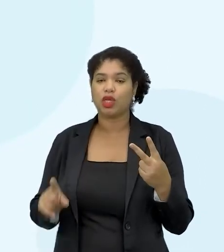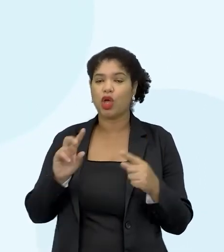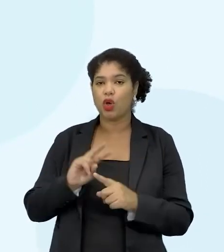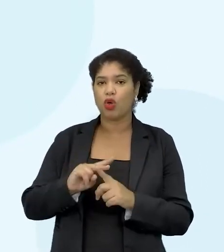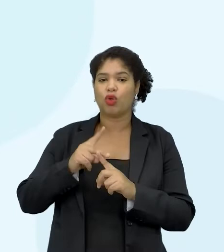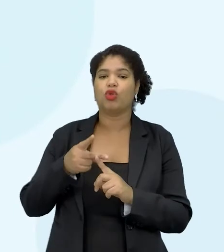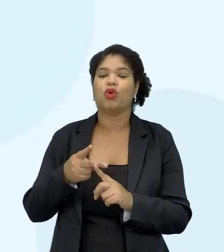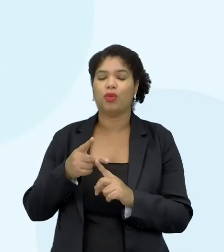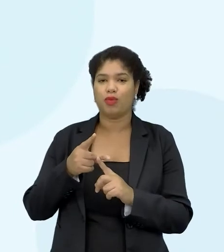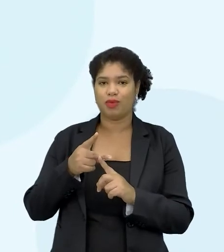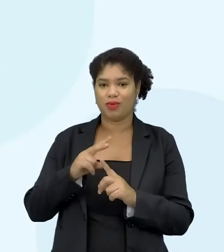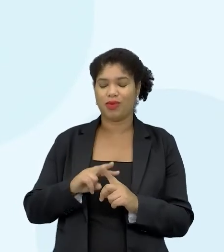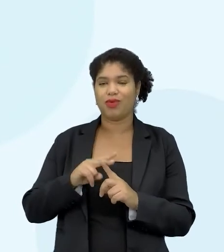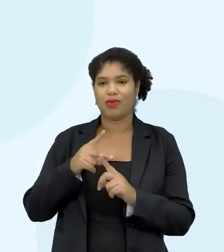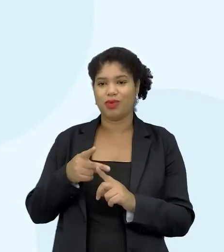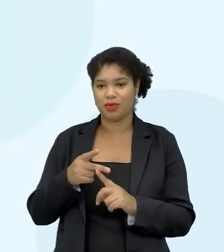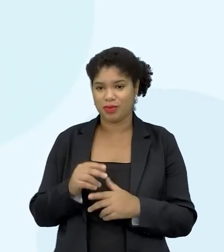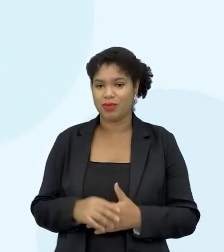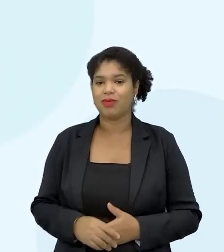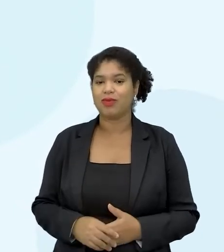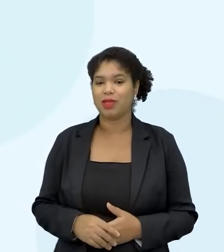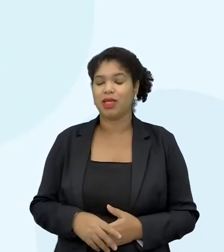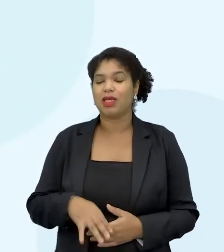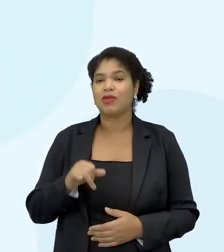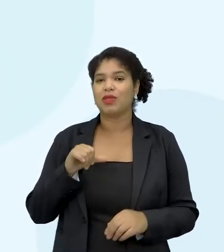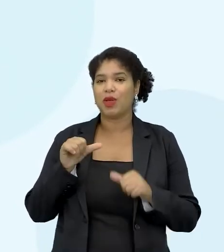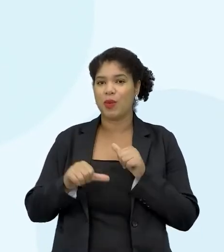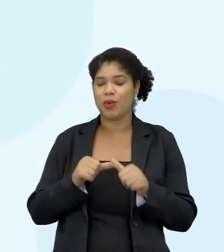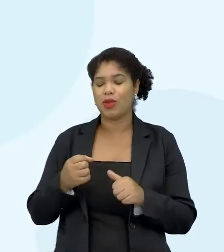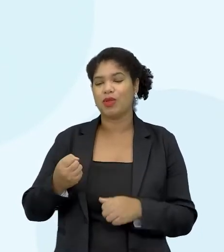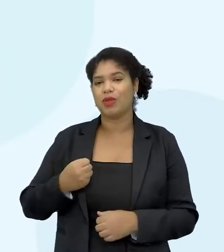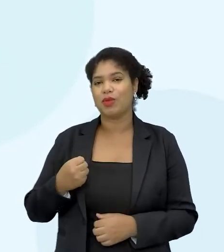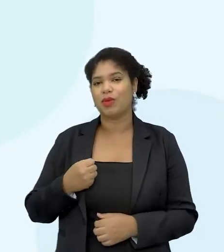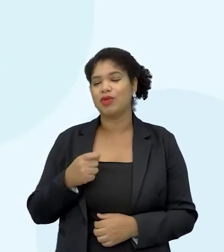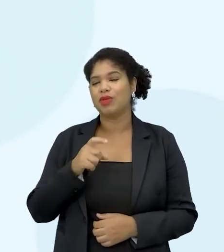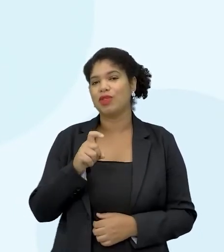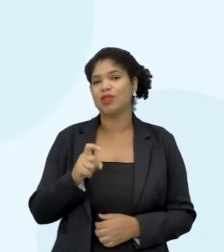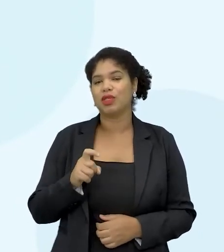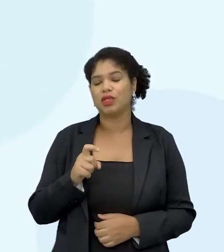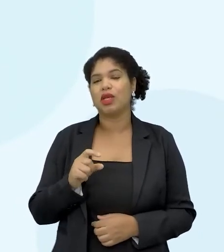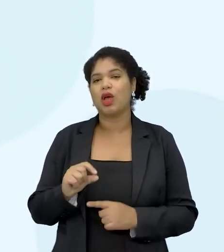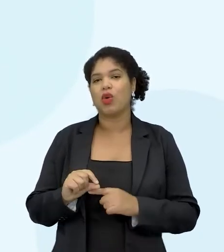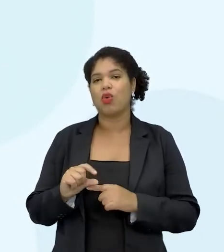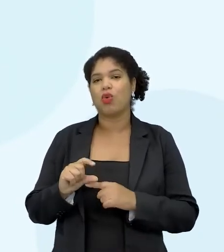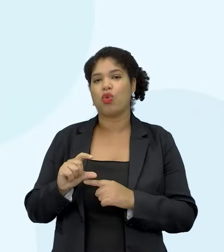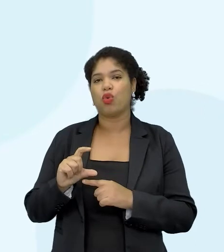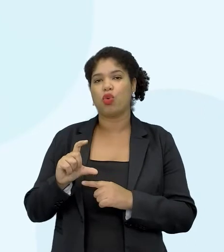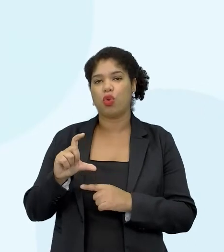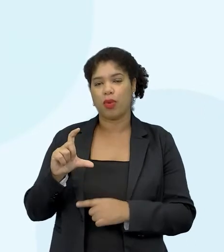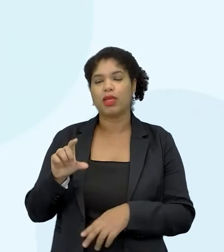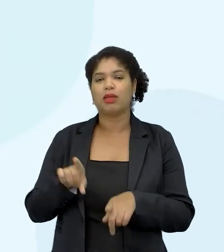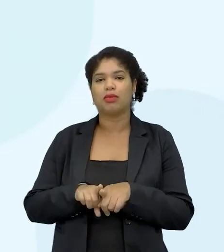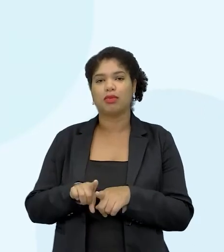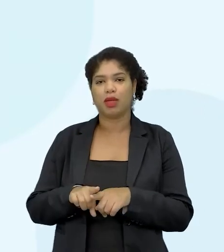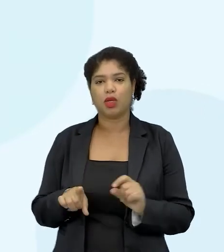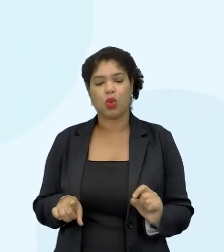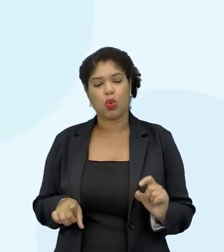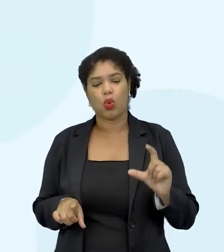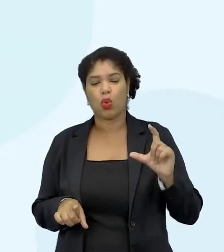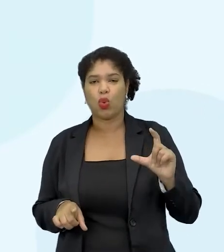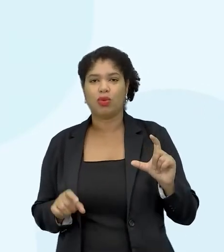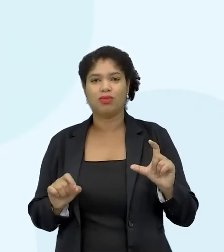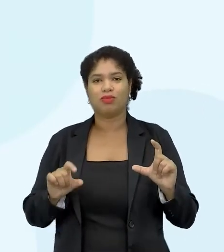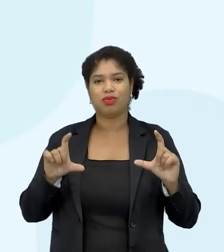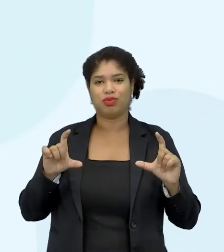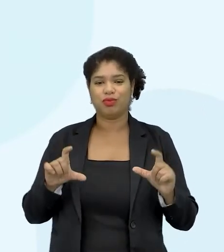ser o valor da sua venda. Então, cada vez que você muda o valor do X, aumentando, a venda também vai aumentar, tá bom?